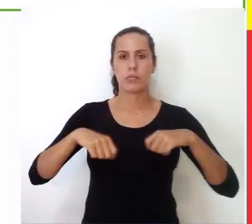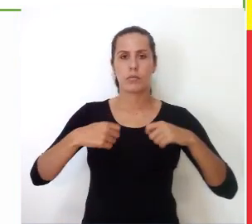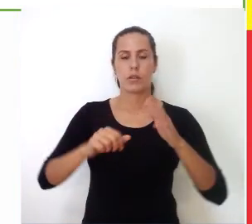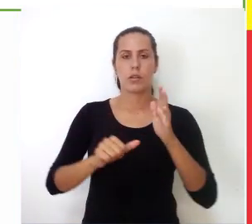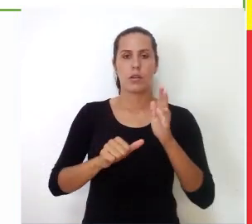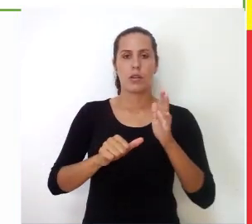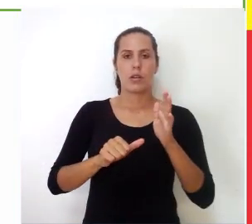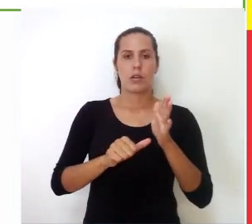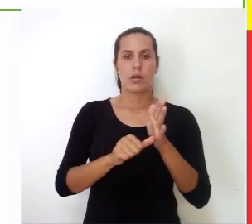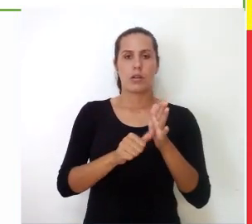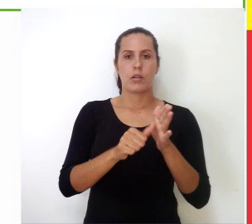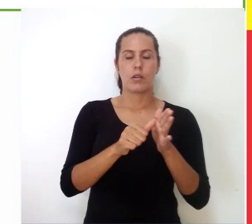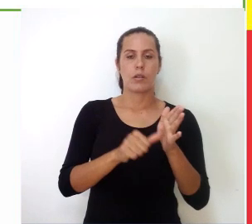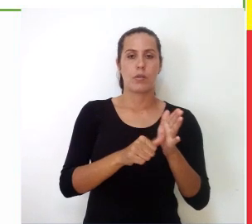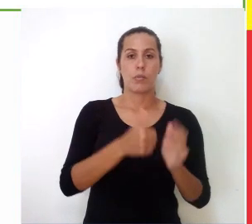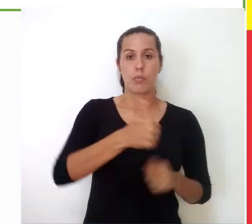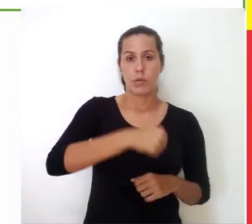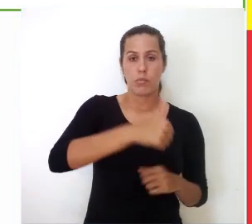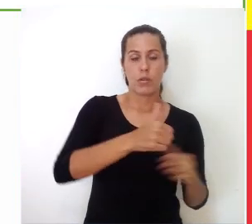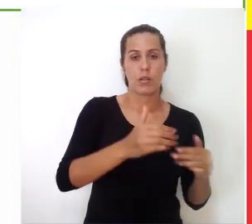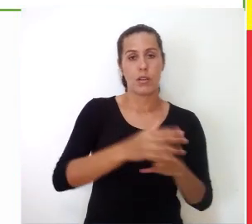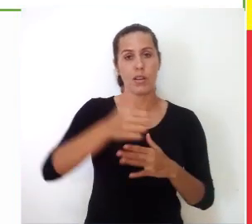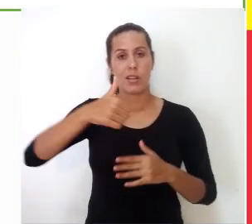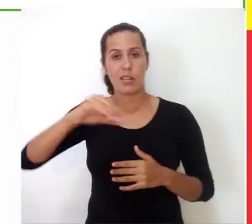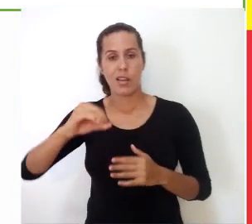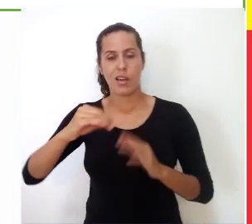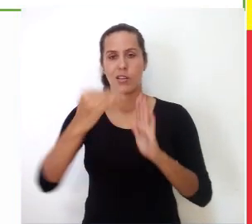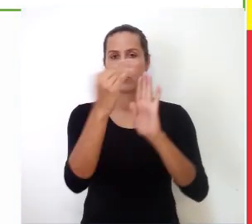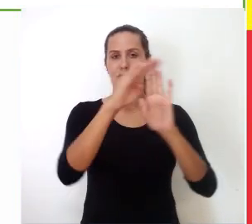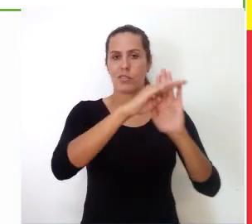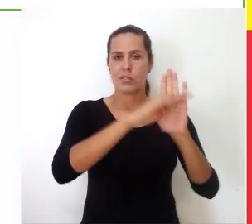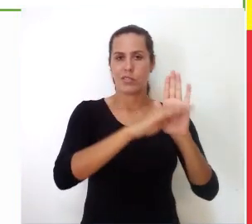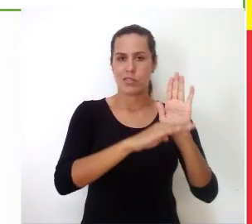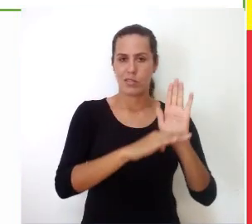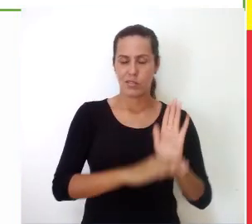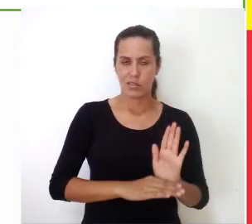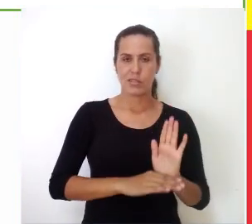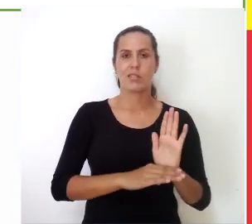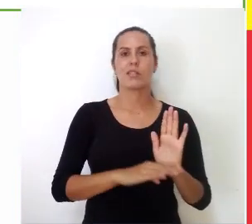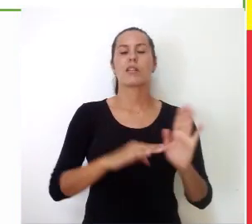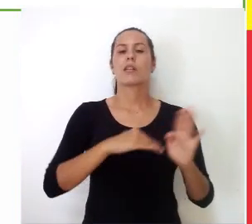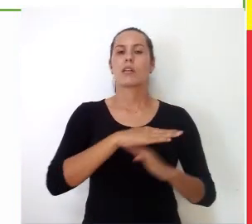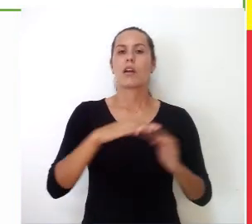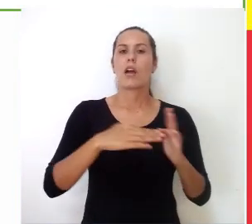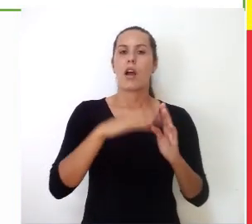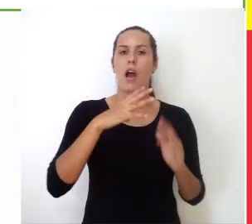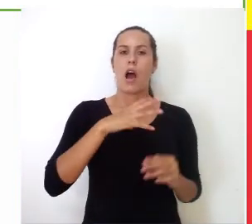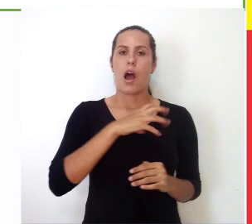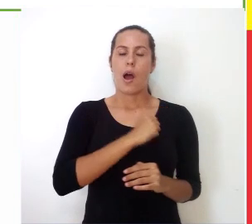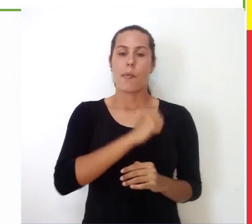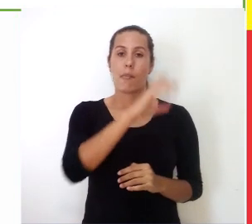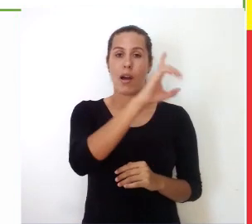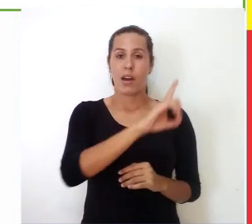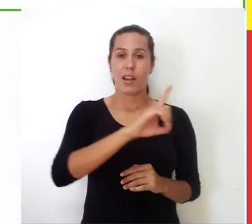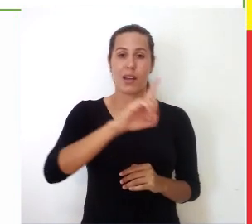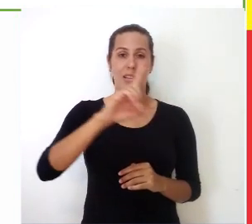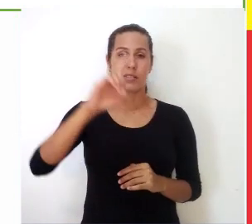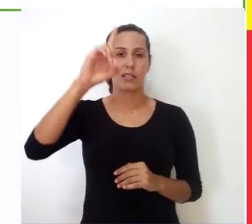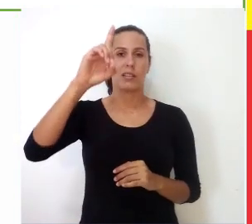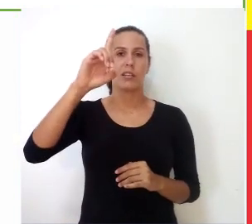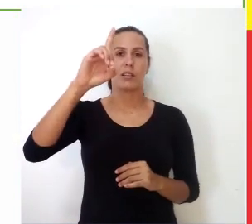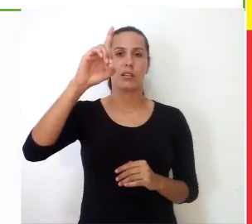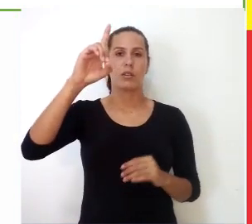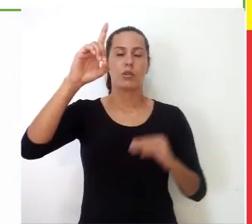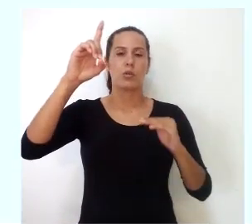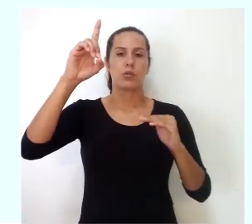da doutrina de Cristo. É amar a Deus sobre todas as coisas e ao teu próximo como a si mesmo. Essa